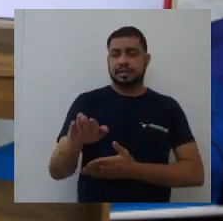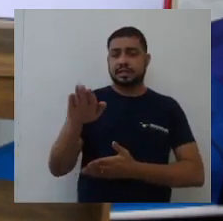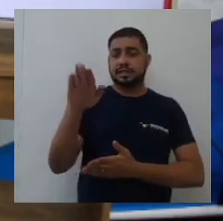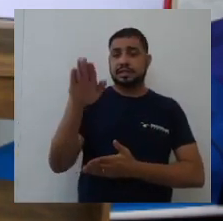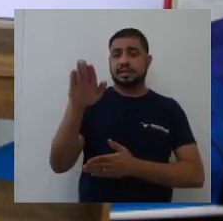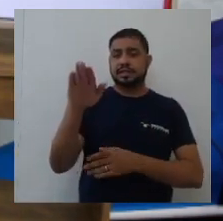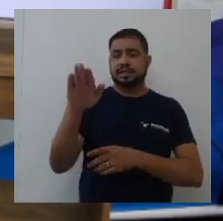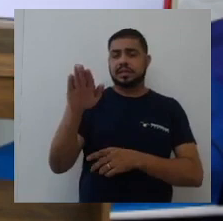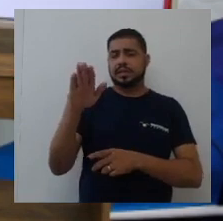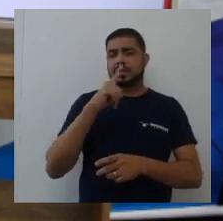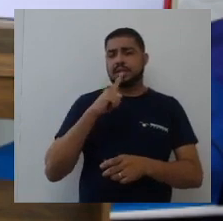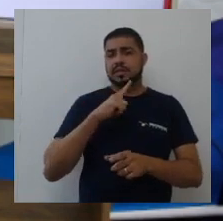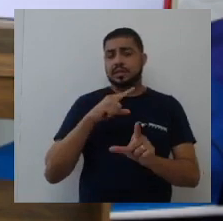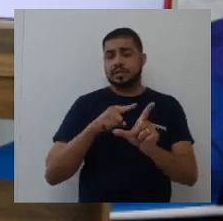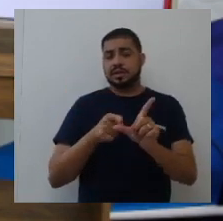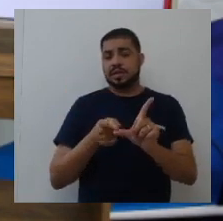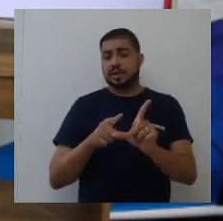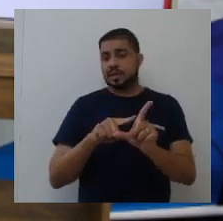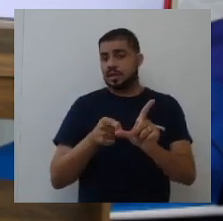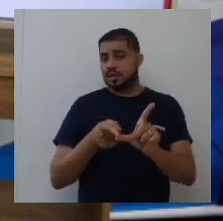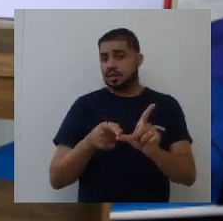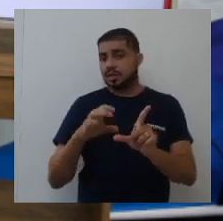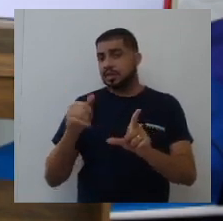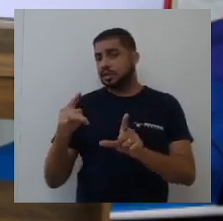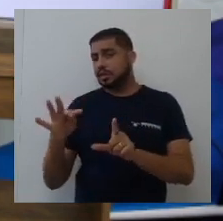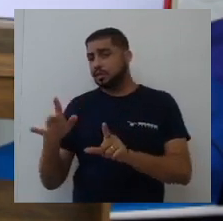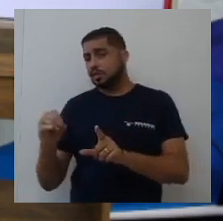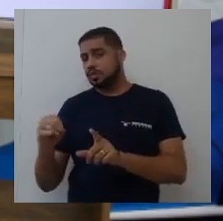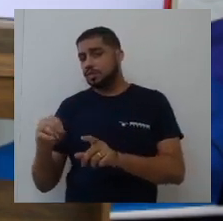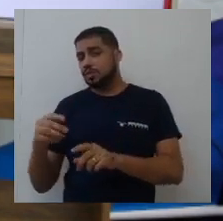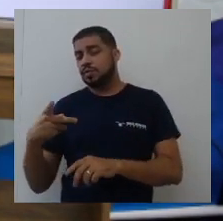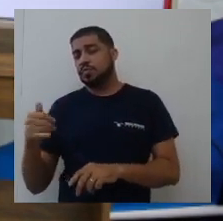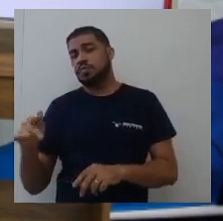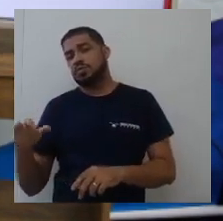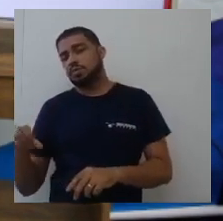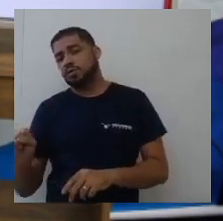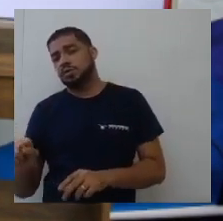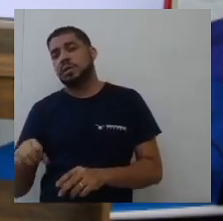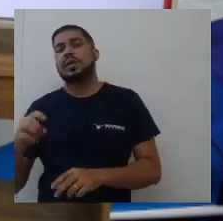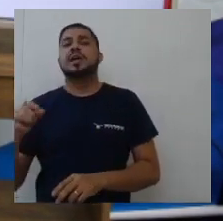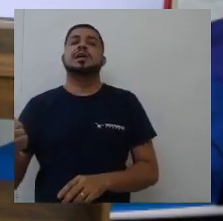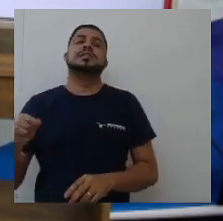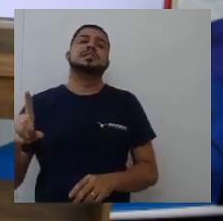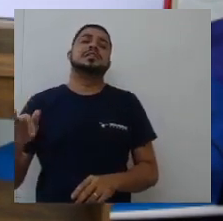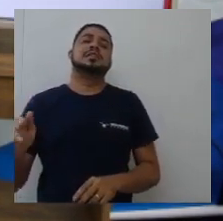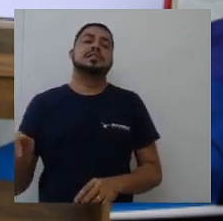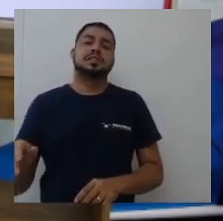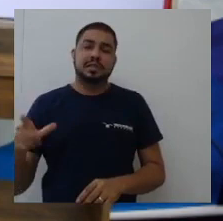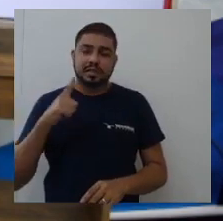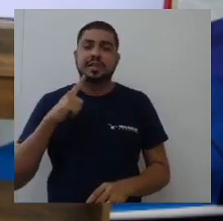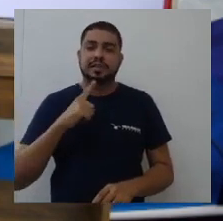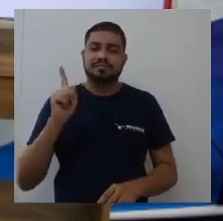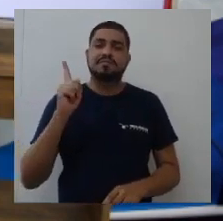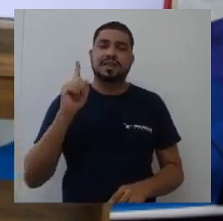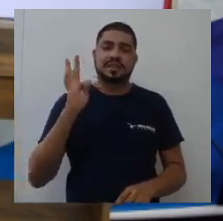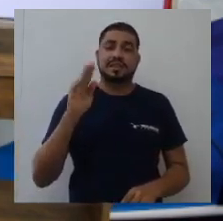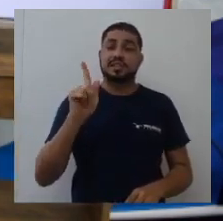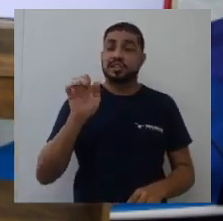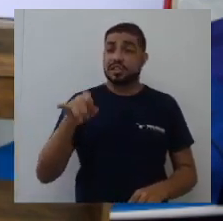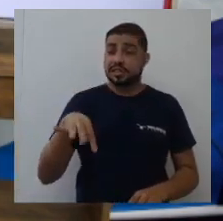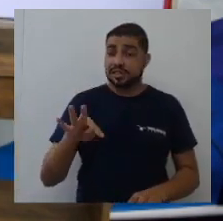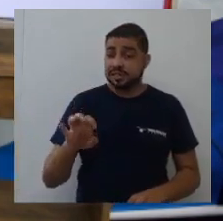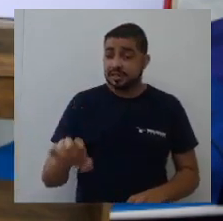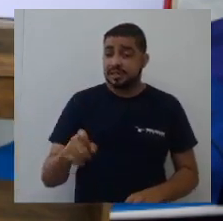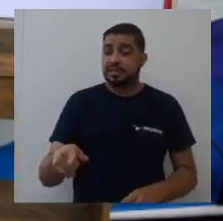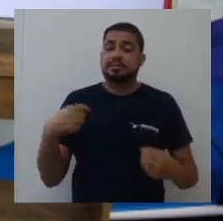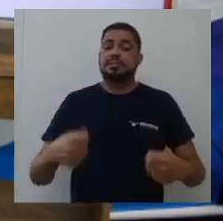a ver com um certo ângulo, um cateto oposto e um adjacente. Beleza, tu já sabe que ali tem uma tangente. Tu tem que